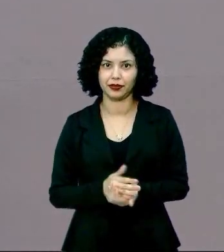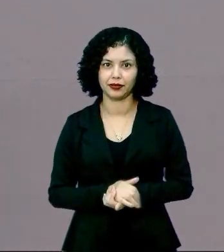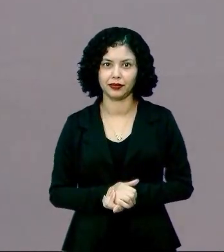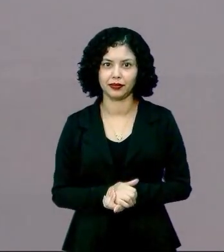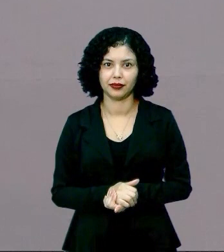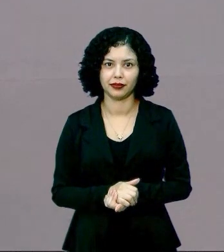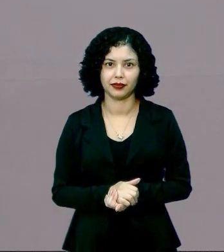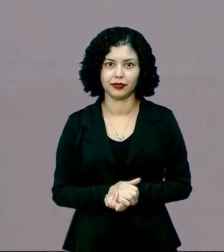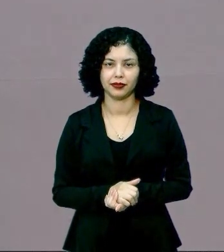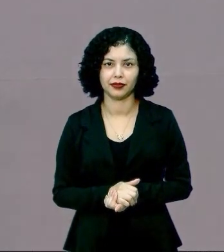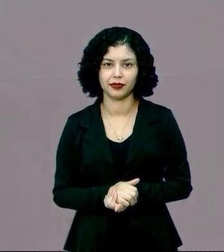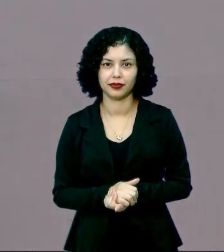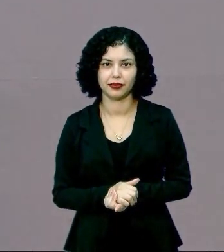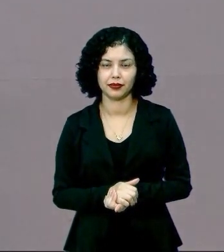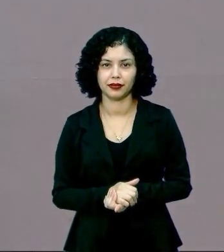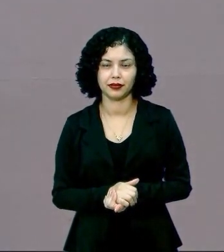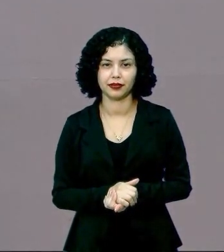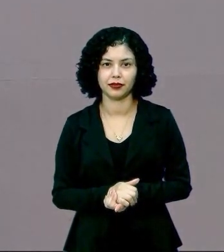aula com